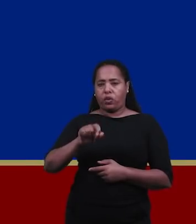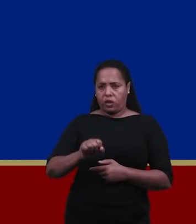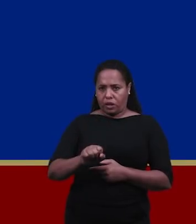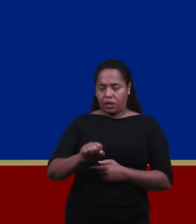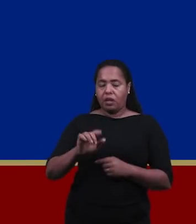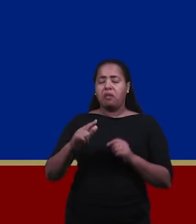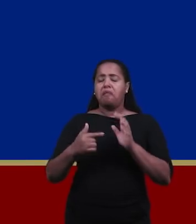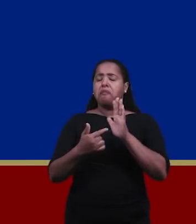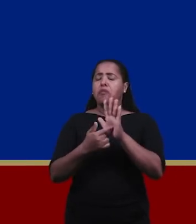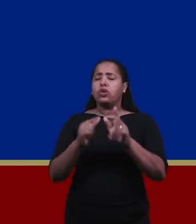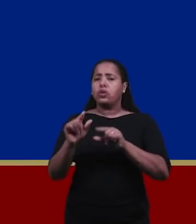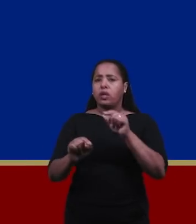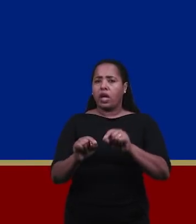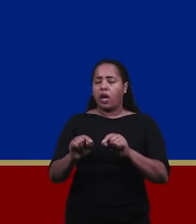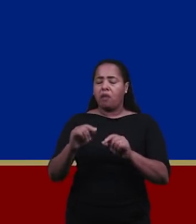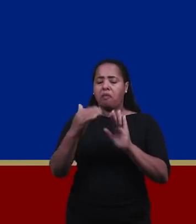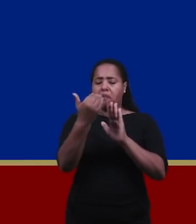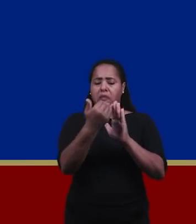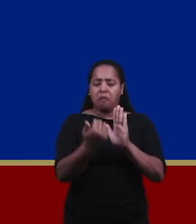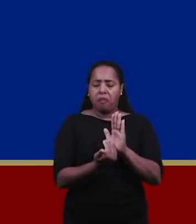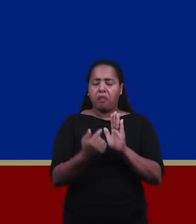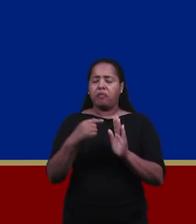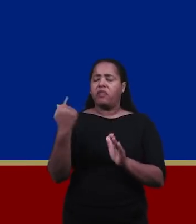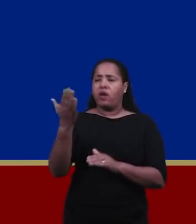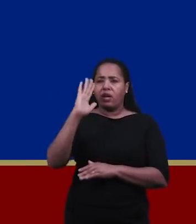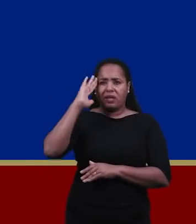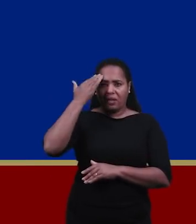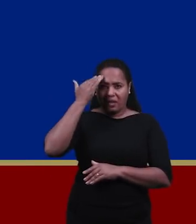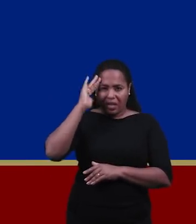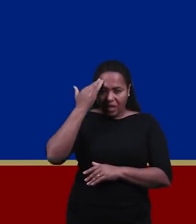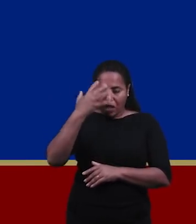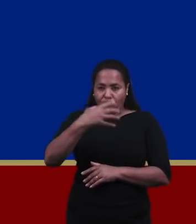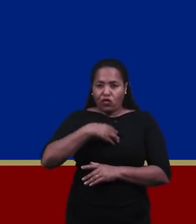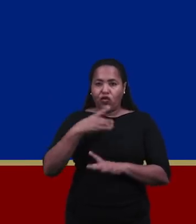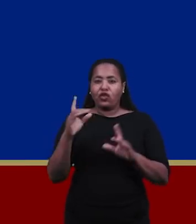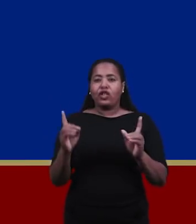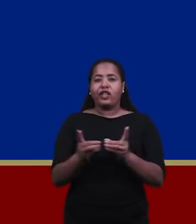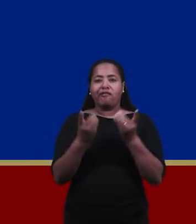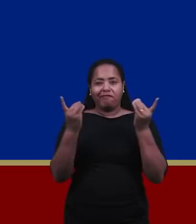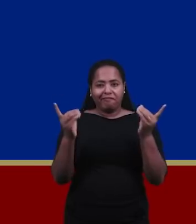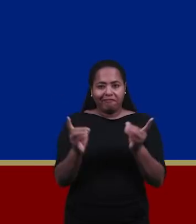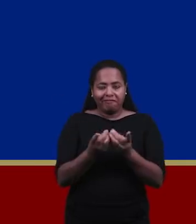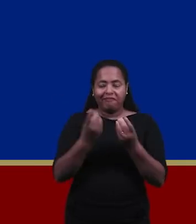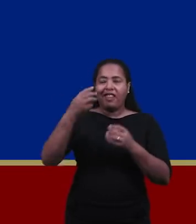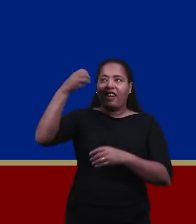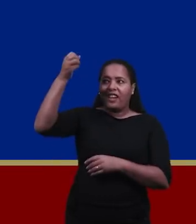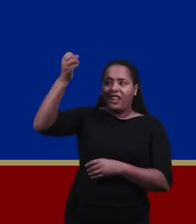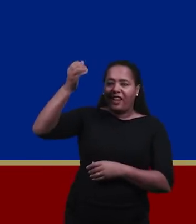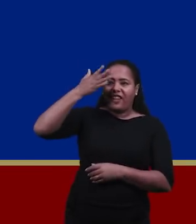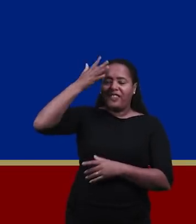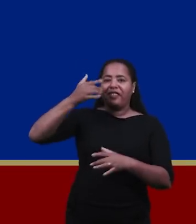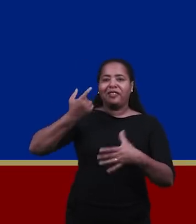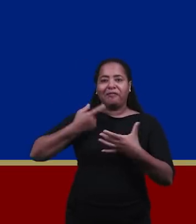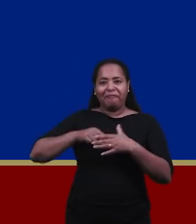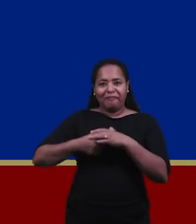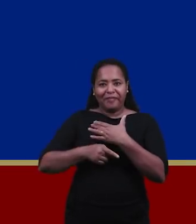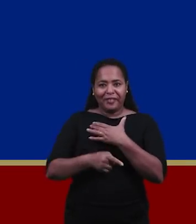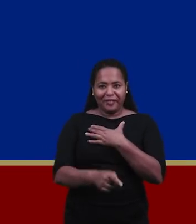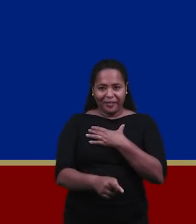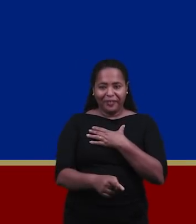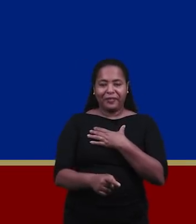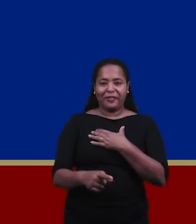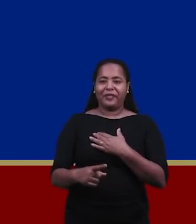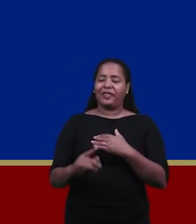feito compreender, de uma forma muito didática, revelações profundas